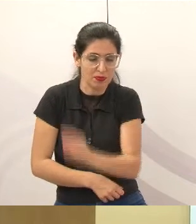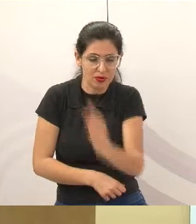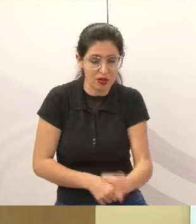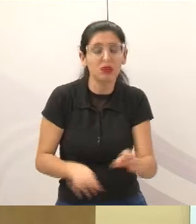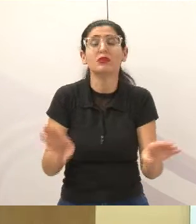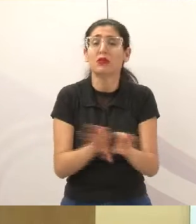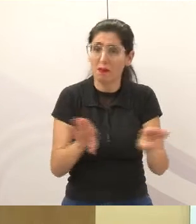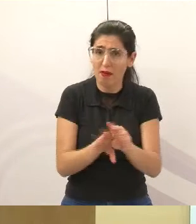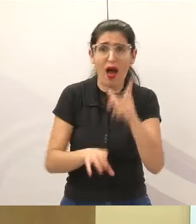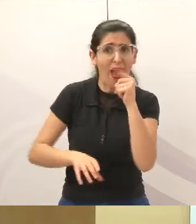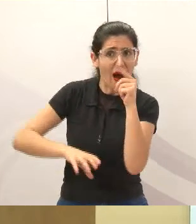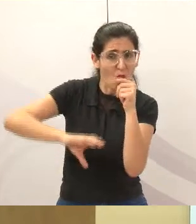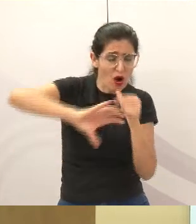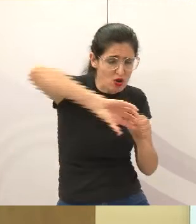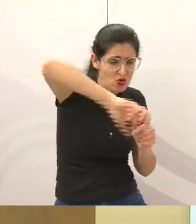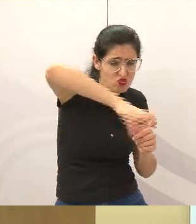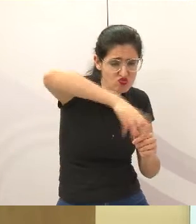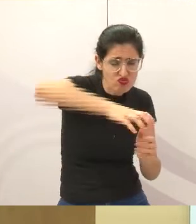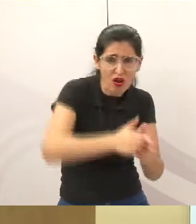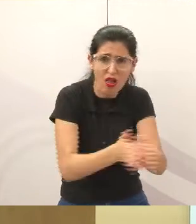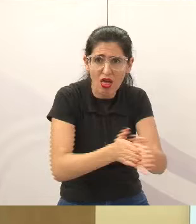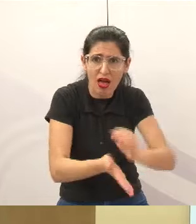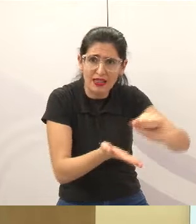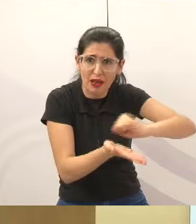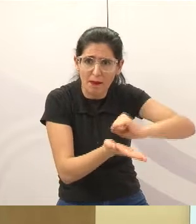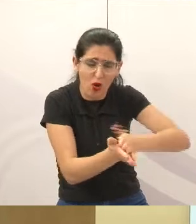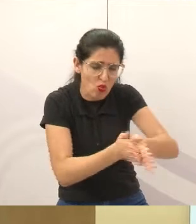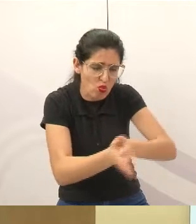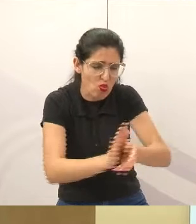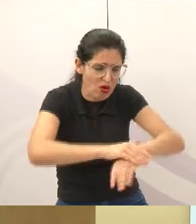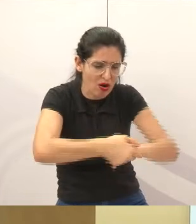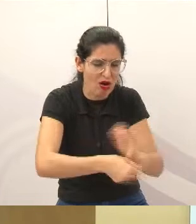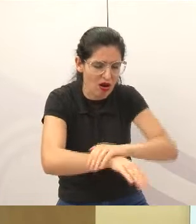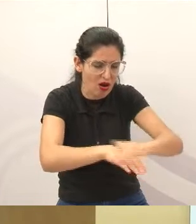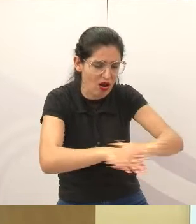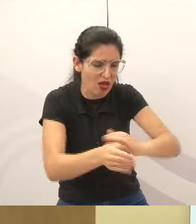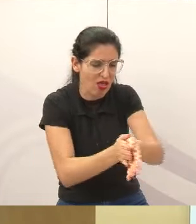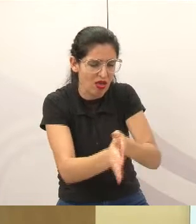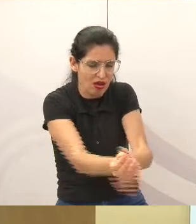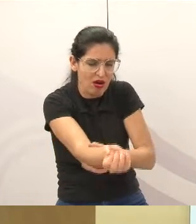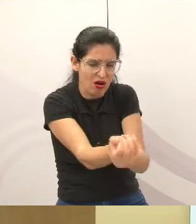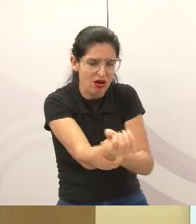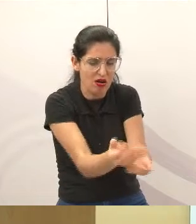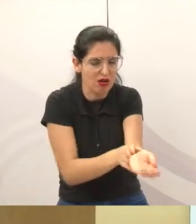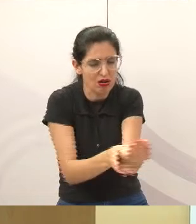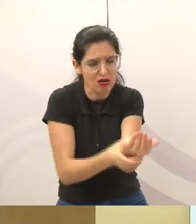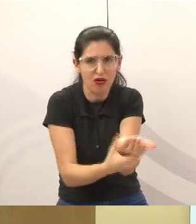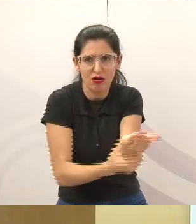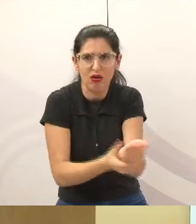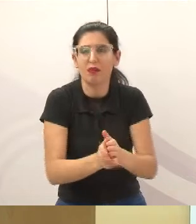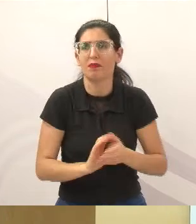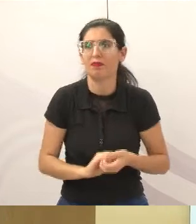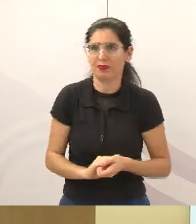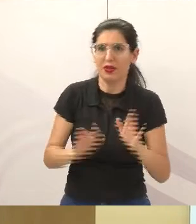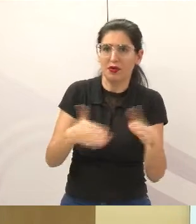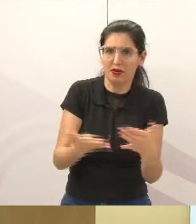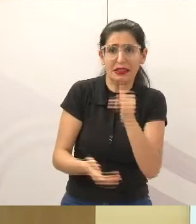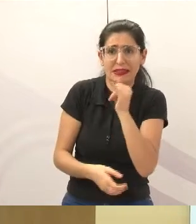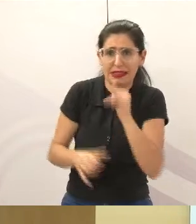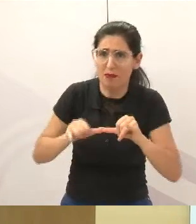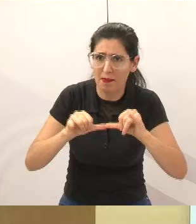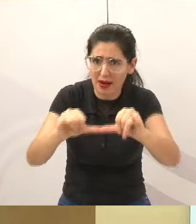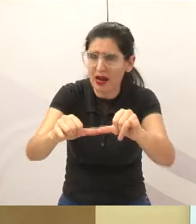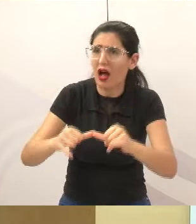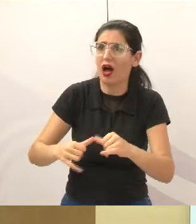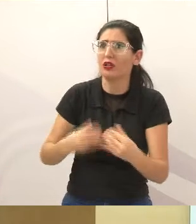fazer essa desinfecção. Mas às vezes na rua a gente não vai ter nos supermercados como está usando o banheiro, a